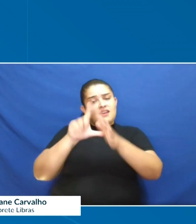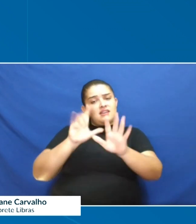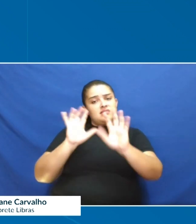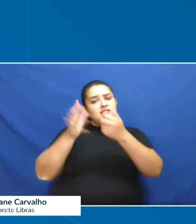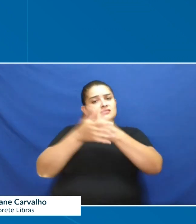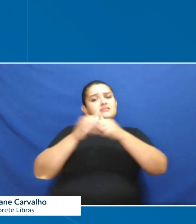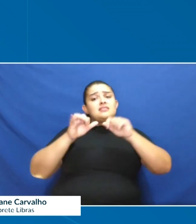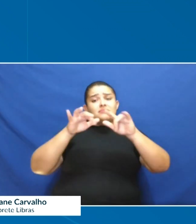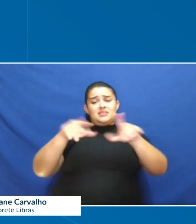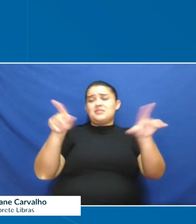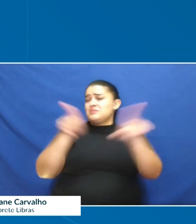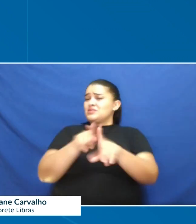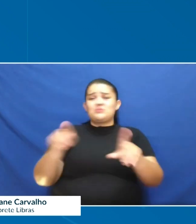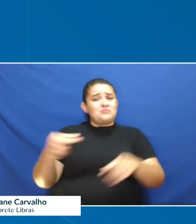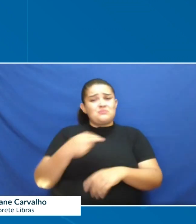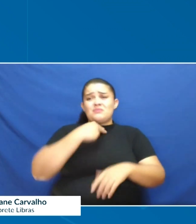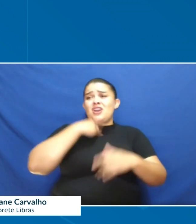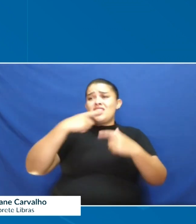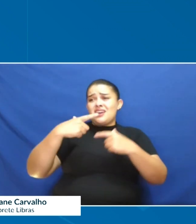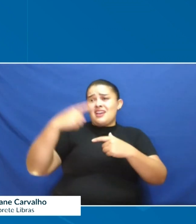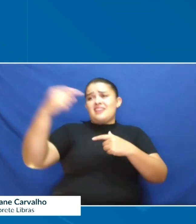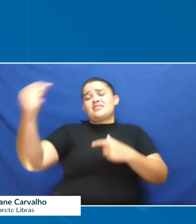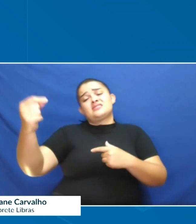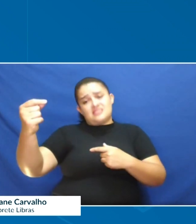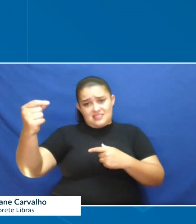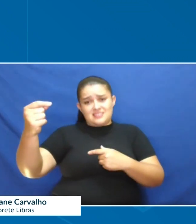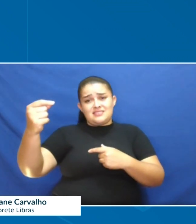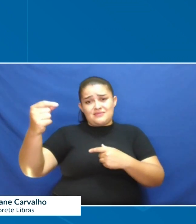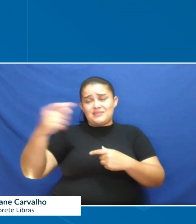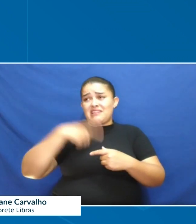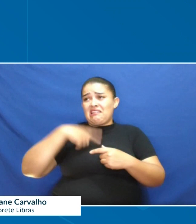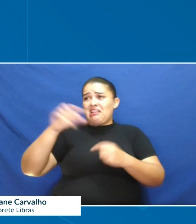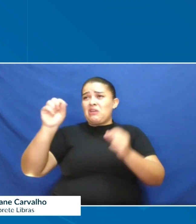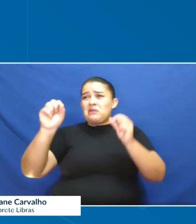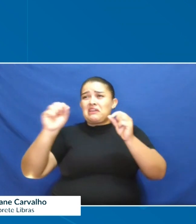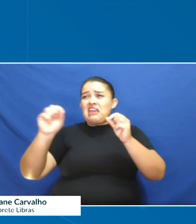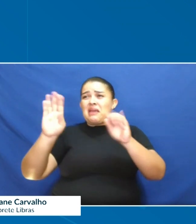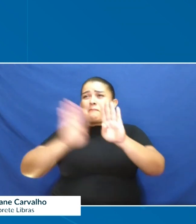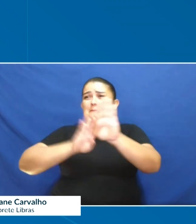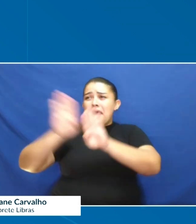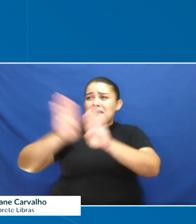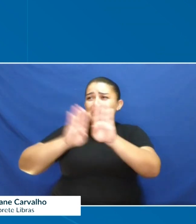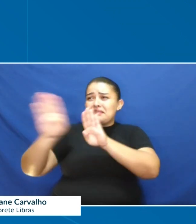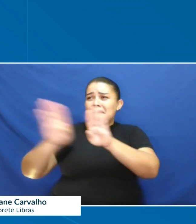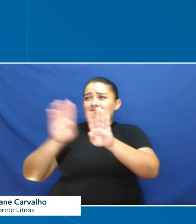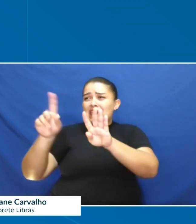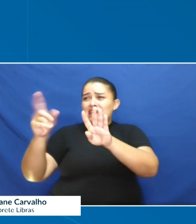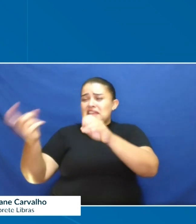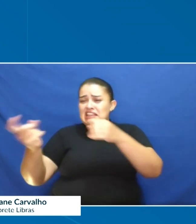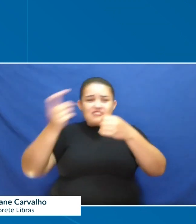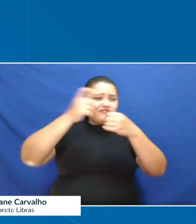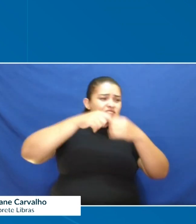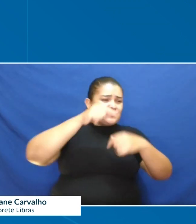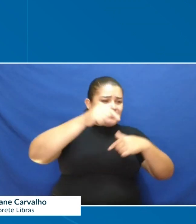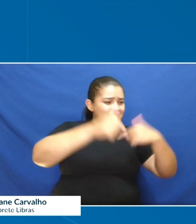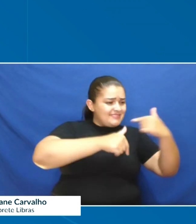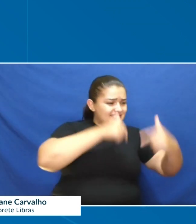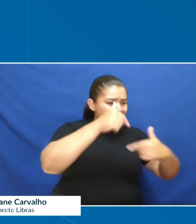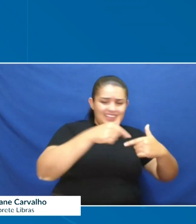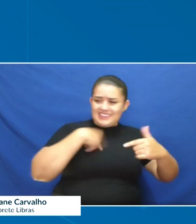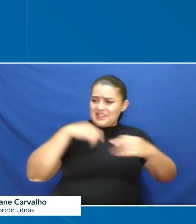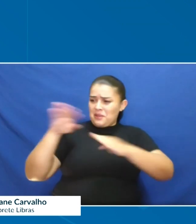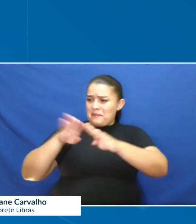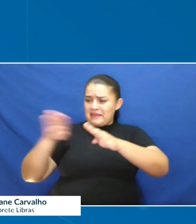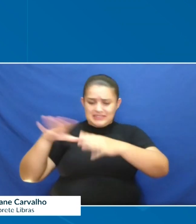pode sair, se contaminar lá fora e trazer para sua comida. Então, você tem roupas certas para